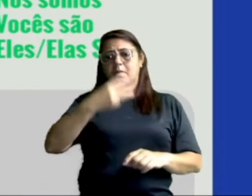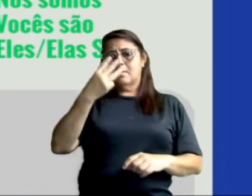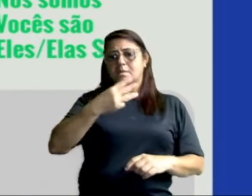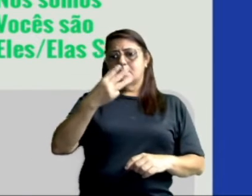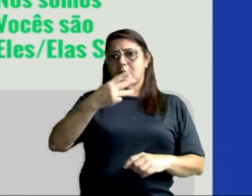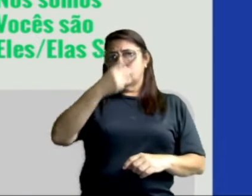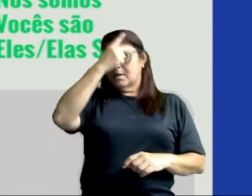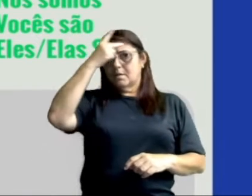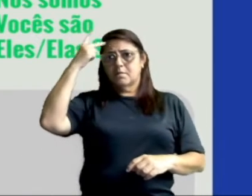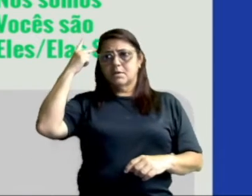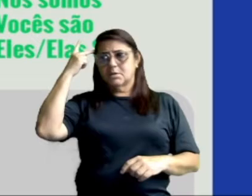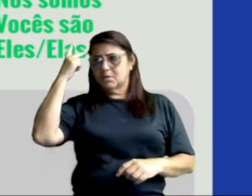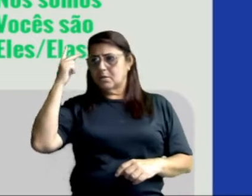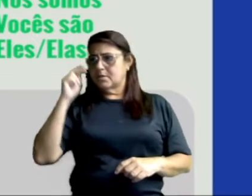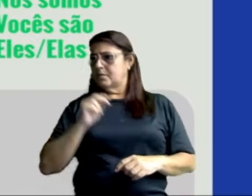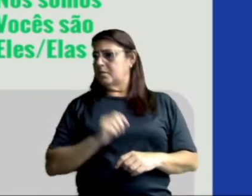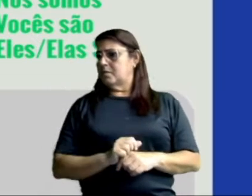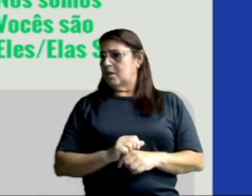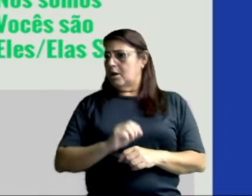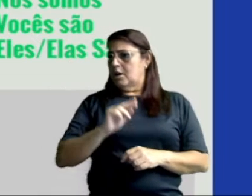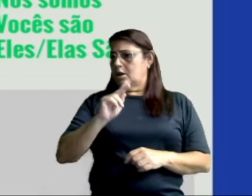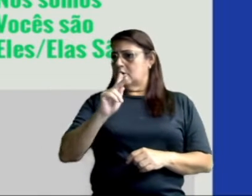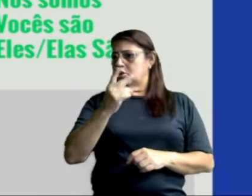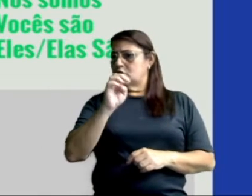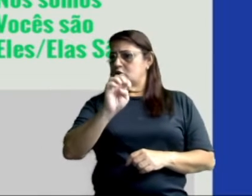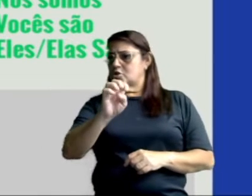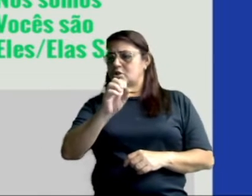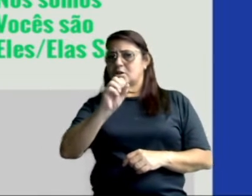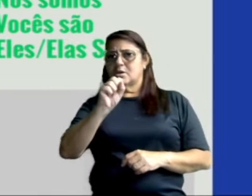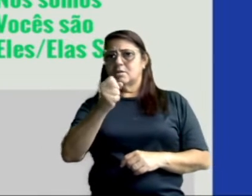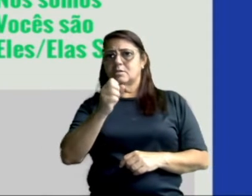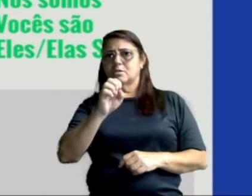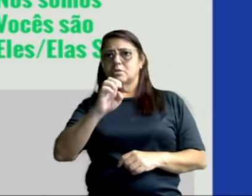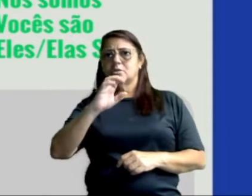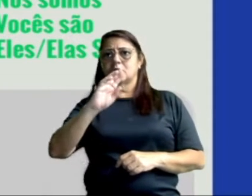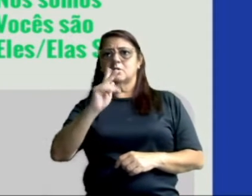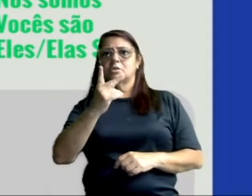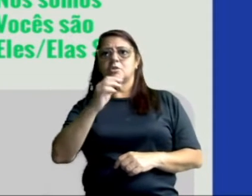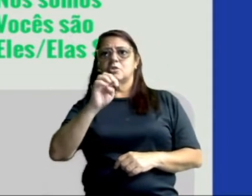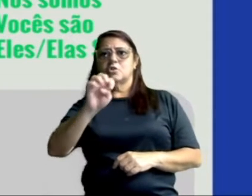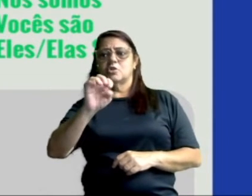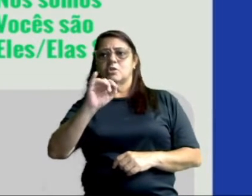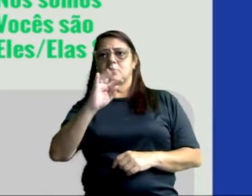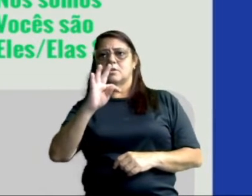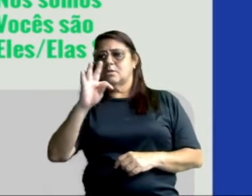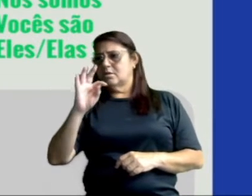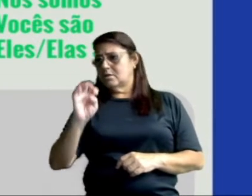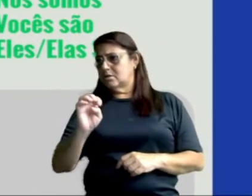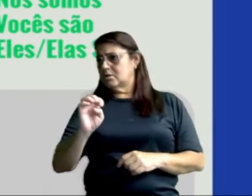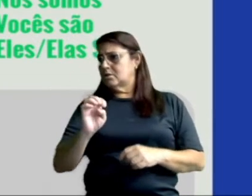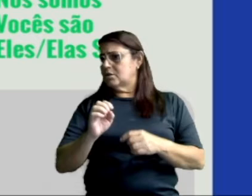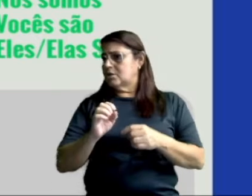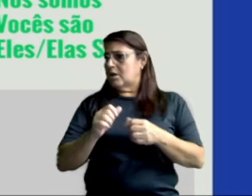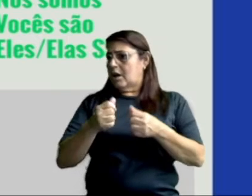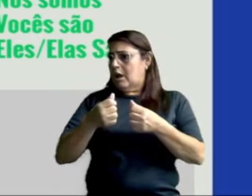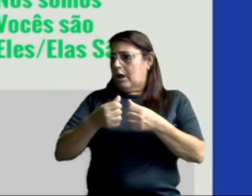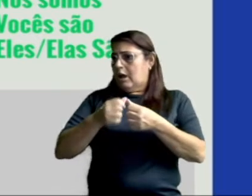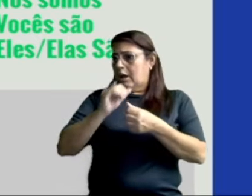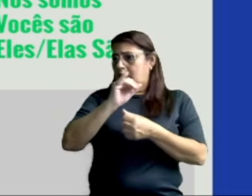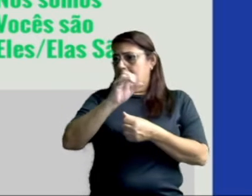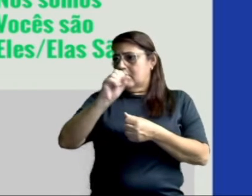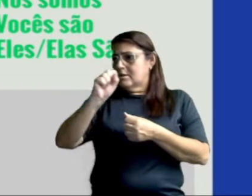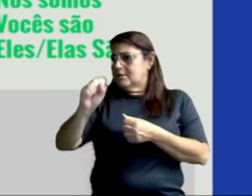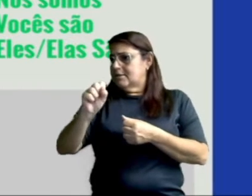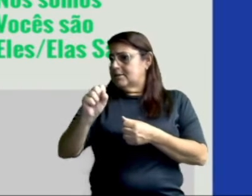pessoa, desculpa, que é he, she, it, he is, eu uso para ele é ou ele está. She is,